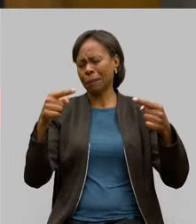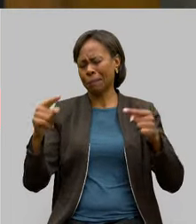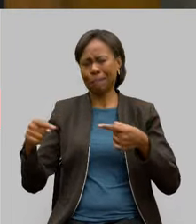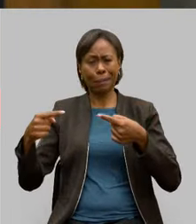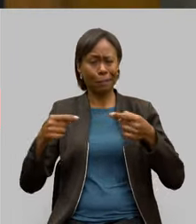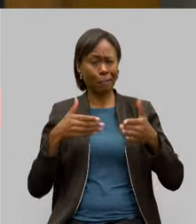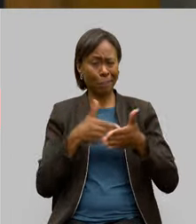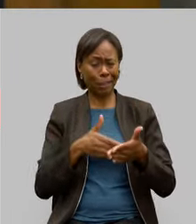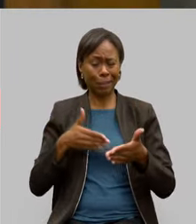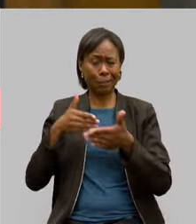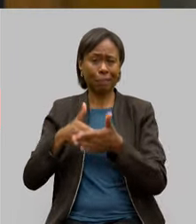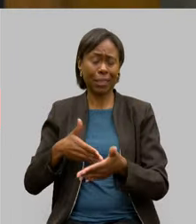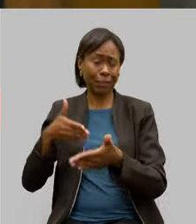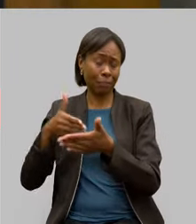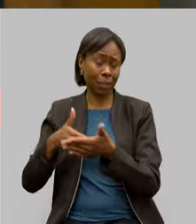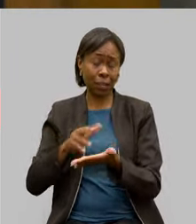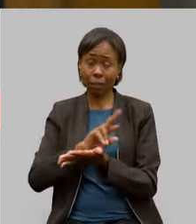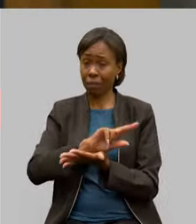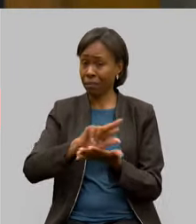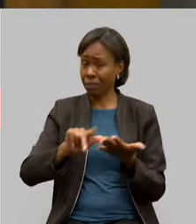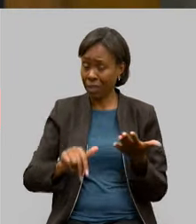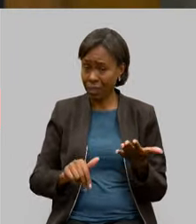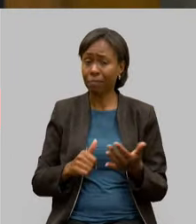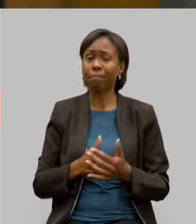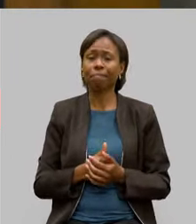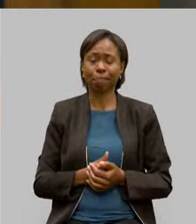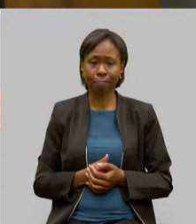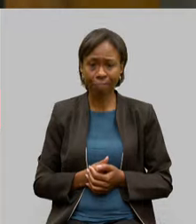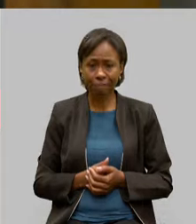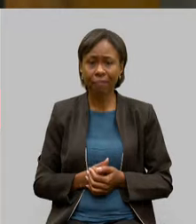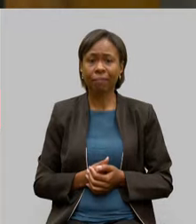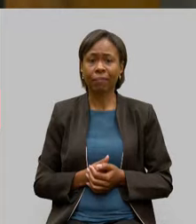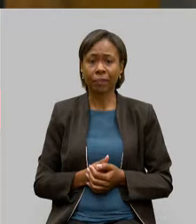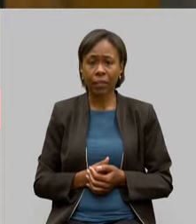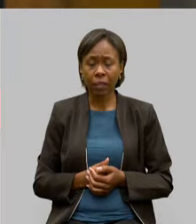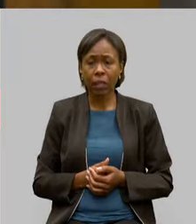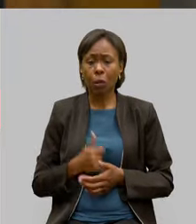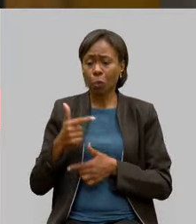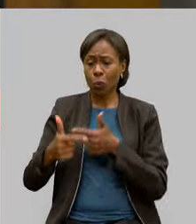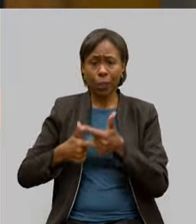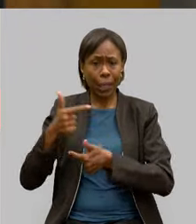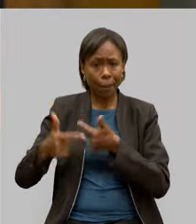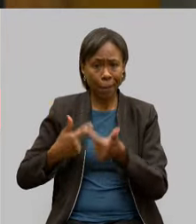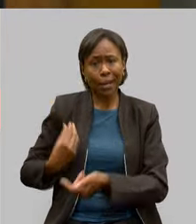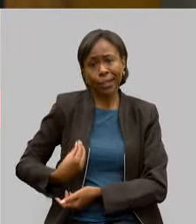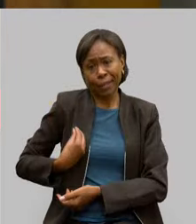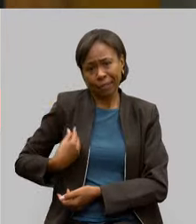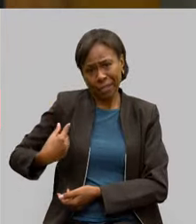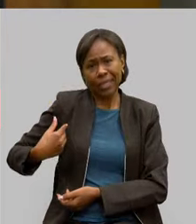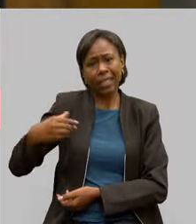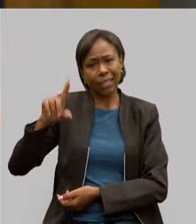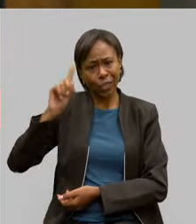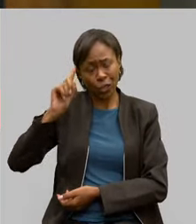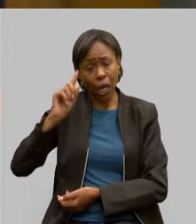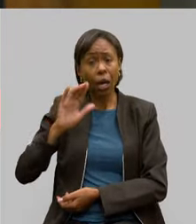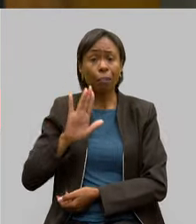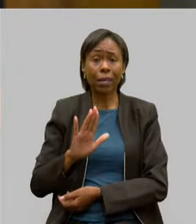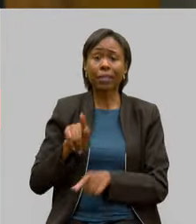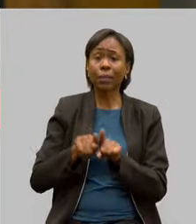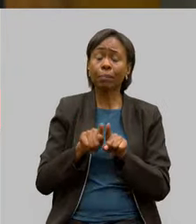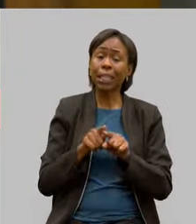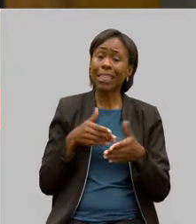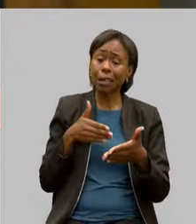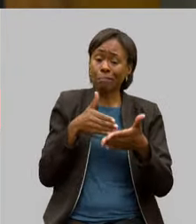encontramos não só aquelas que encontramos paraa Nossa atividade de vida diária mas as barreiras que são impostas a